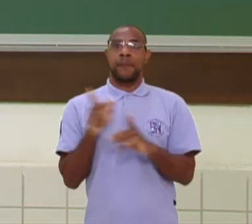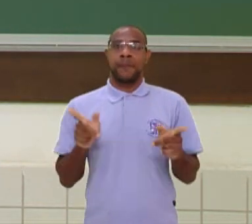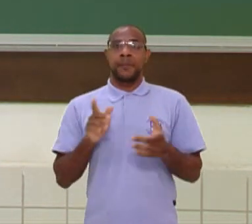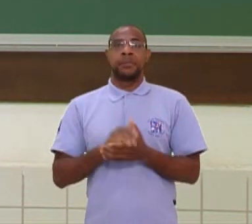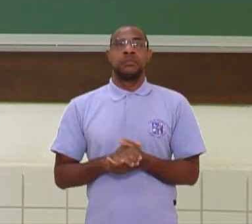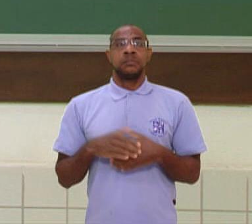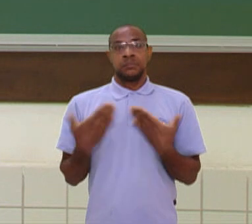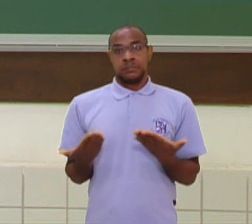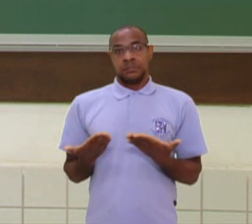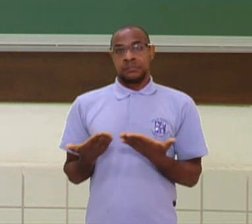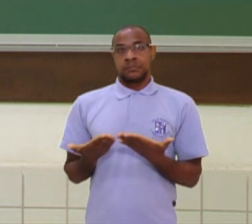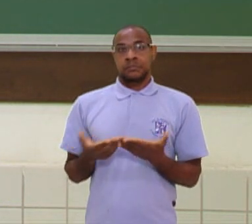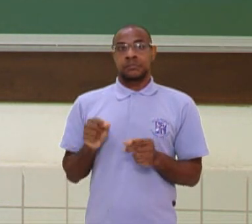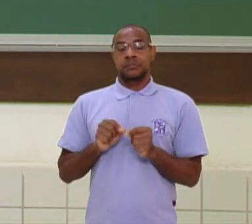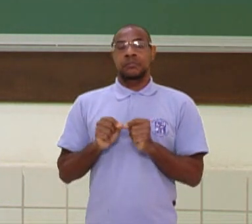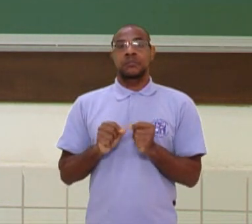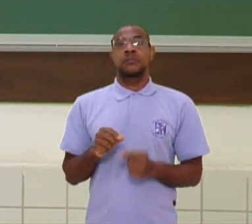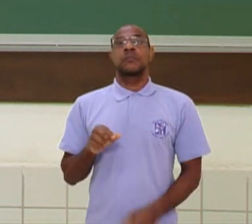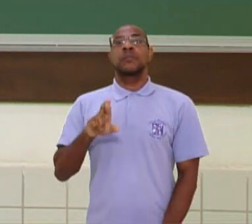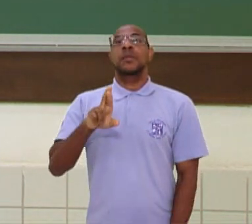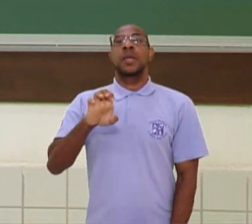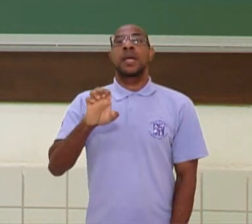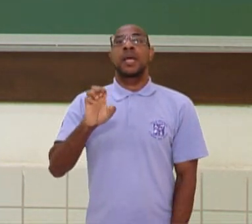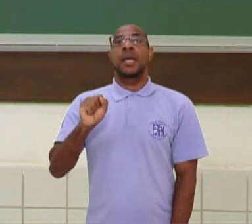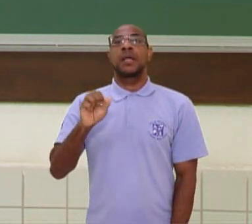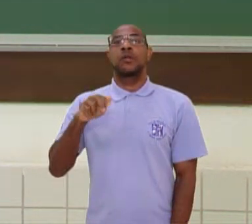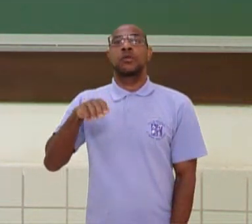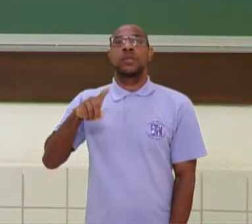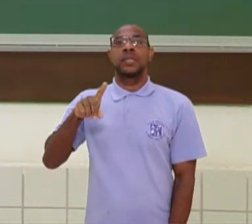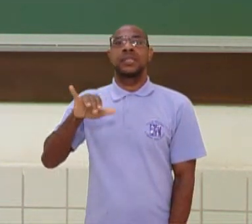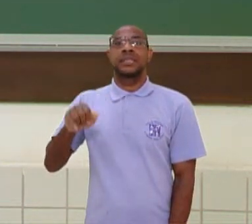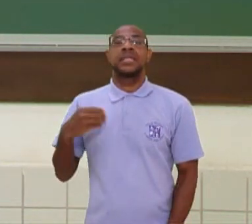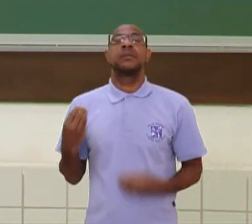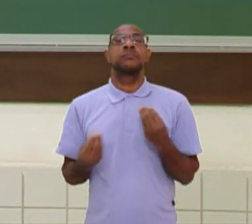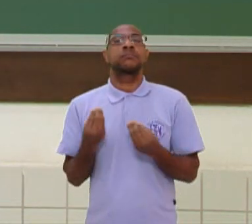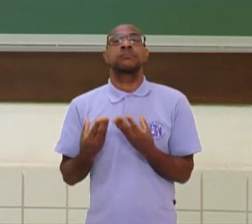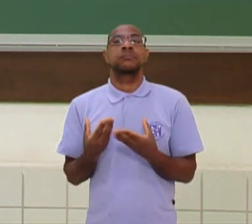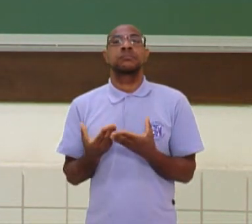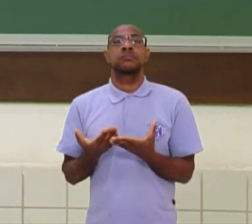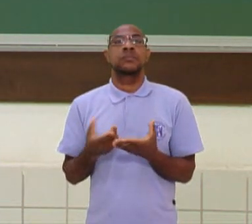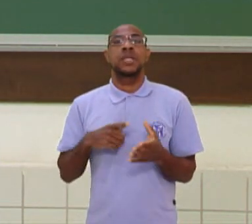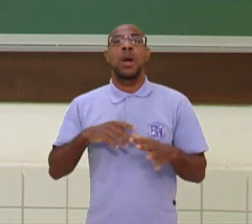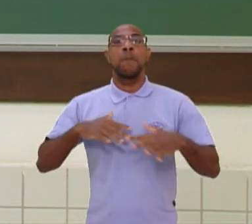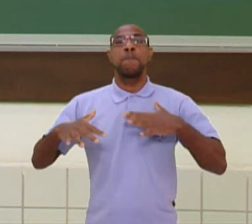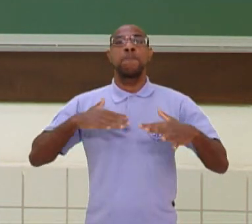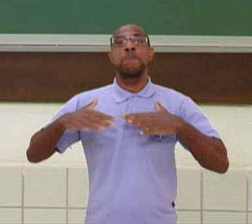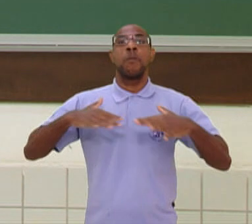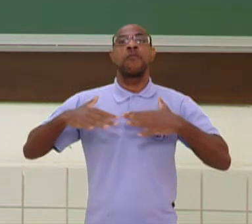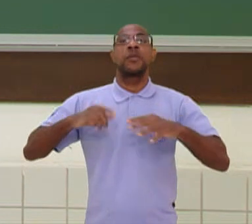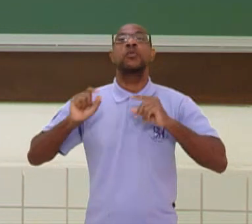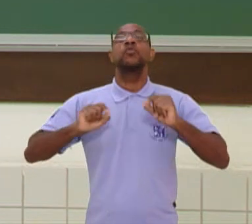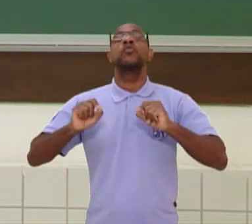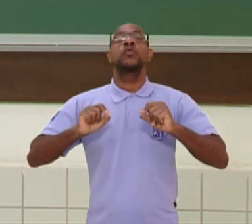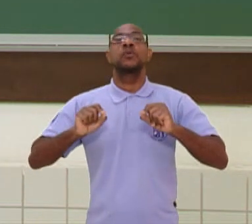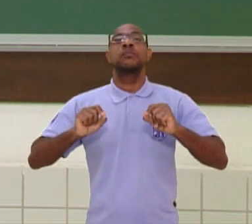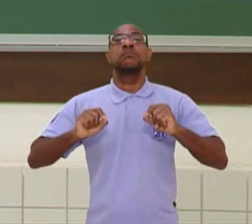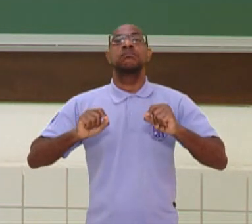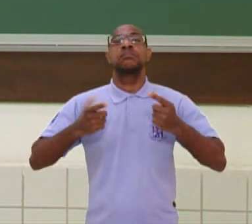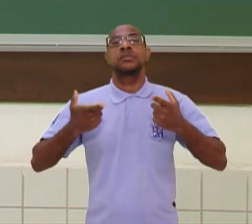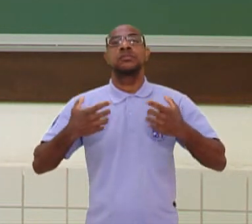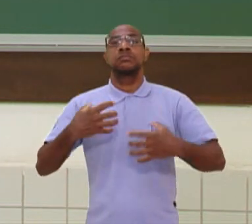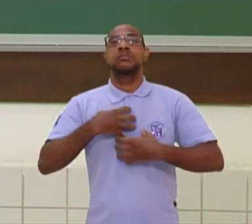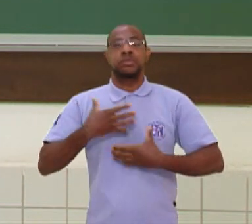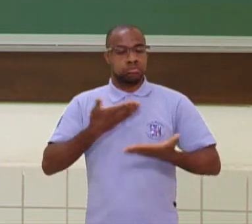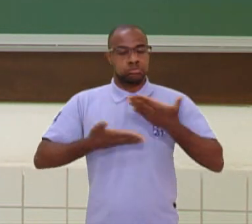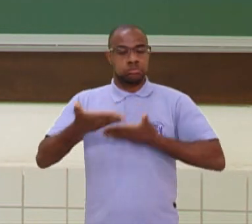Quando eu vinculo ressonância, a ressonância é um aspecto que temos ali onde a movimentação de um componente vai estar